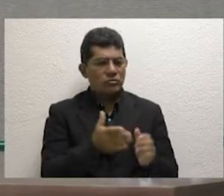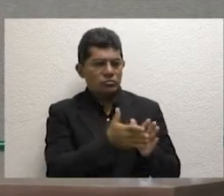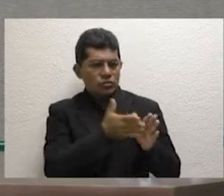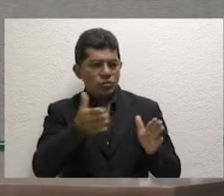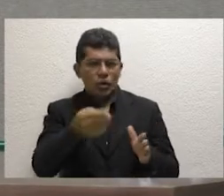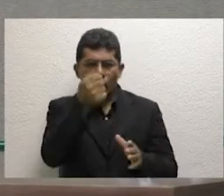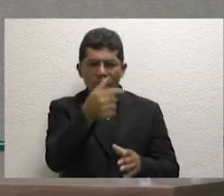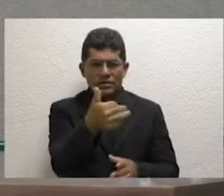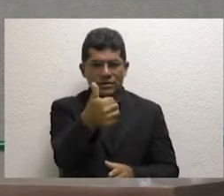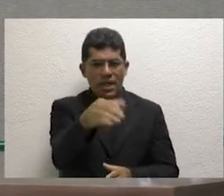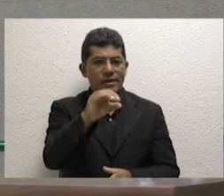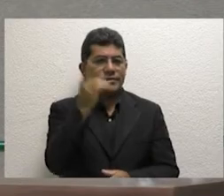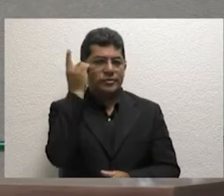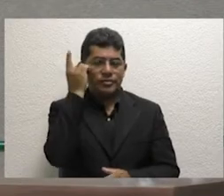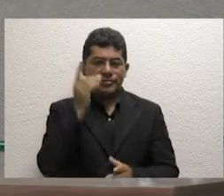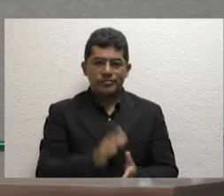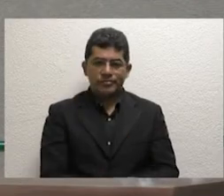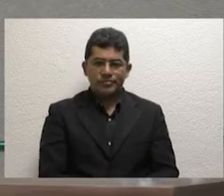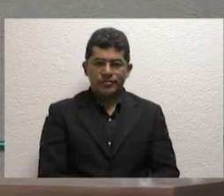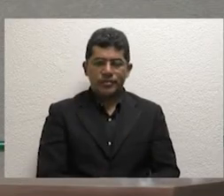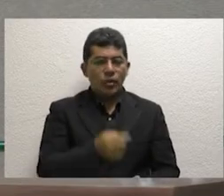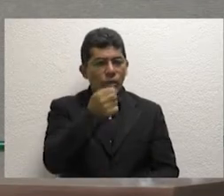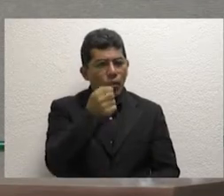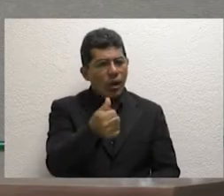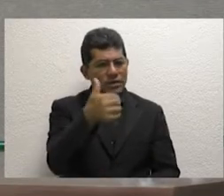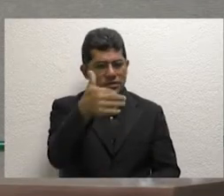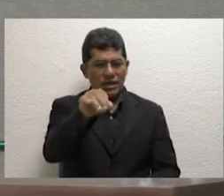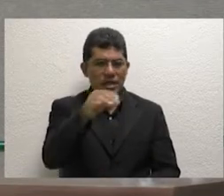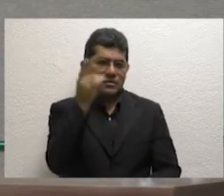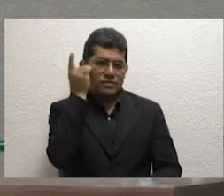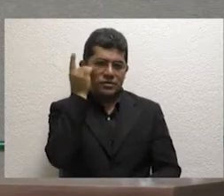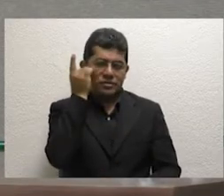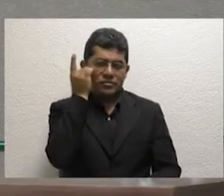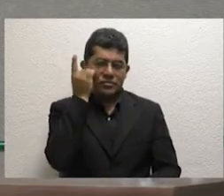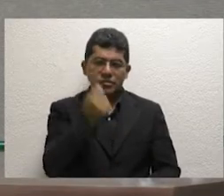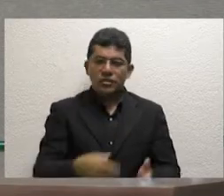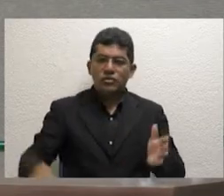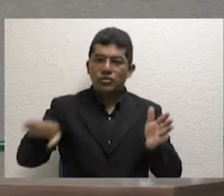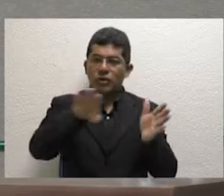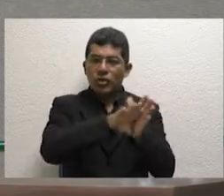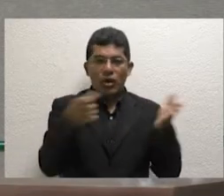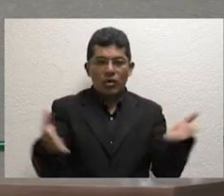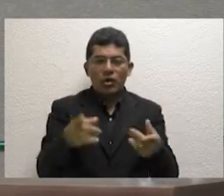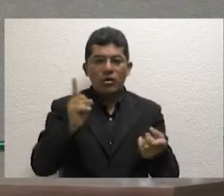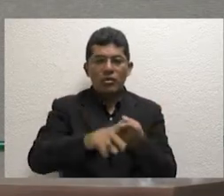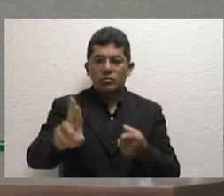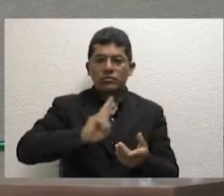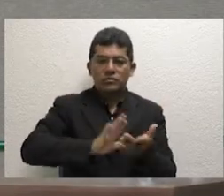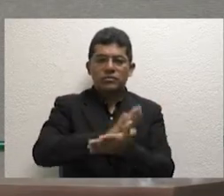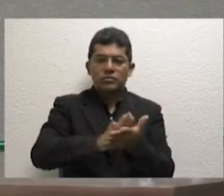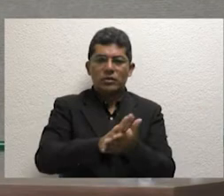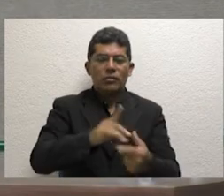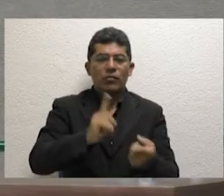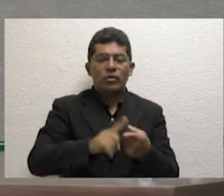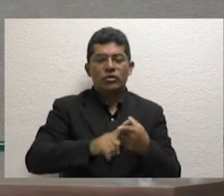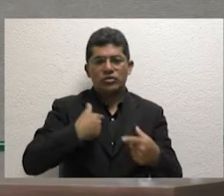dias, quase 10 dias, e não chegou a resposta, porque eu já sei o resultado.